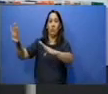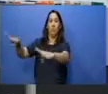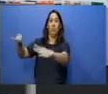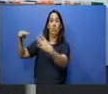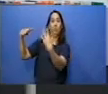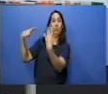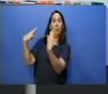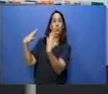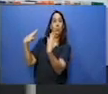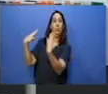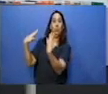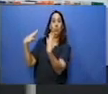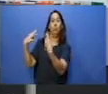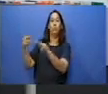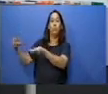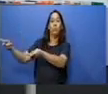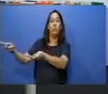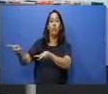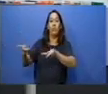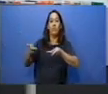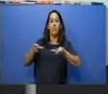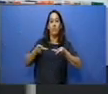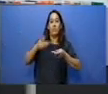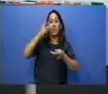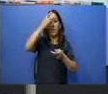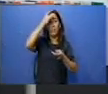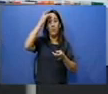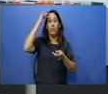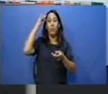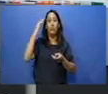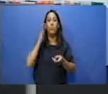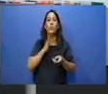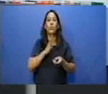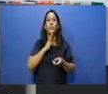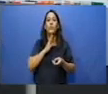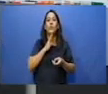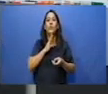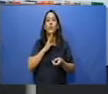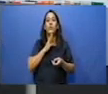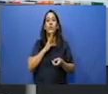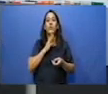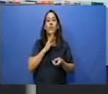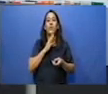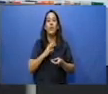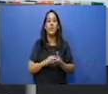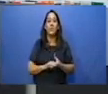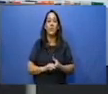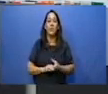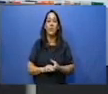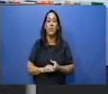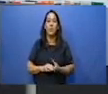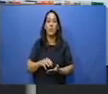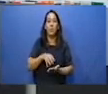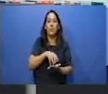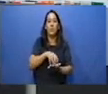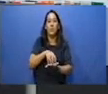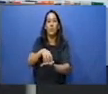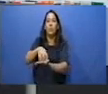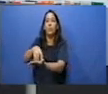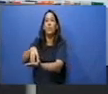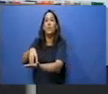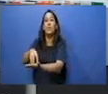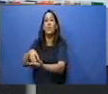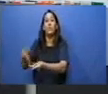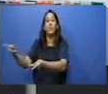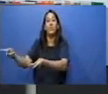das pessoas do Brasil, do mundo inteiro, para vir aqui conhecer. Então, é para turismo. Aconteceu a